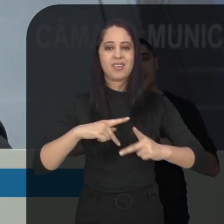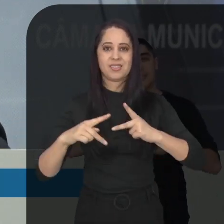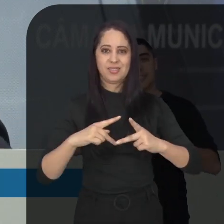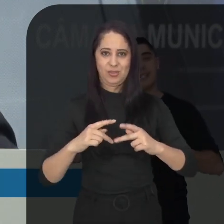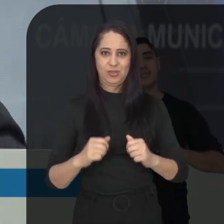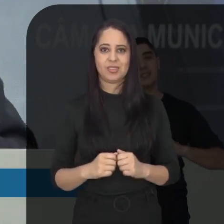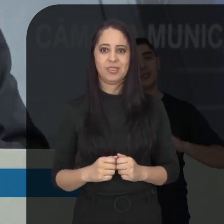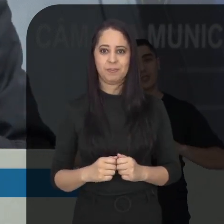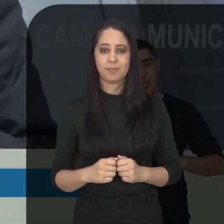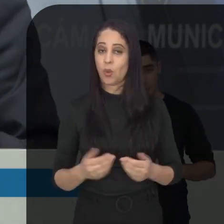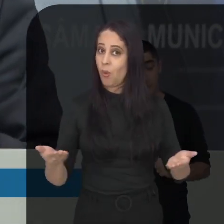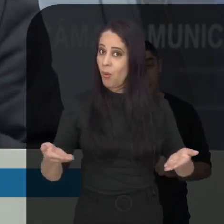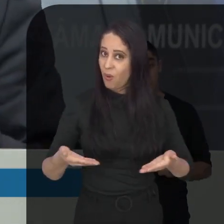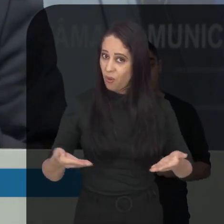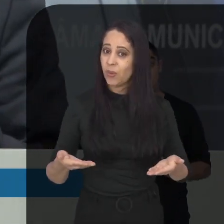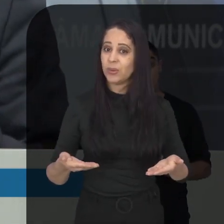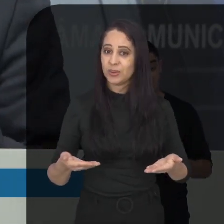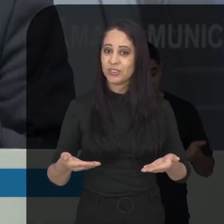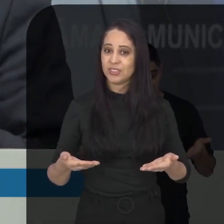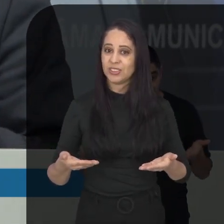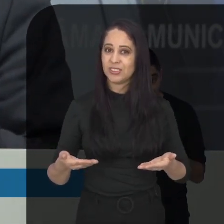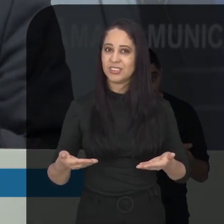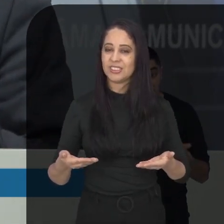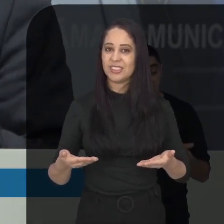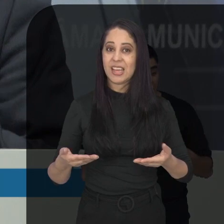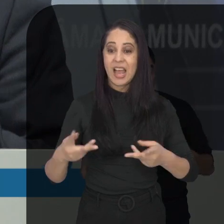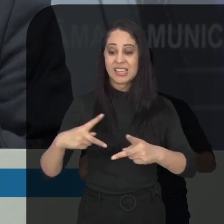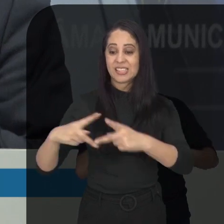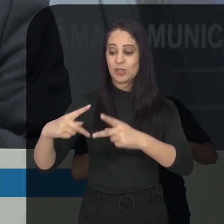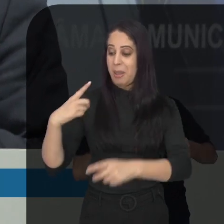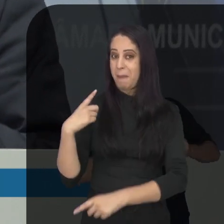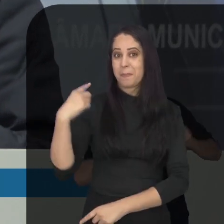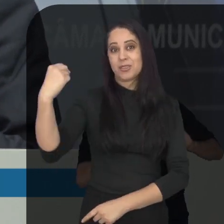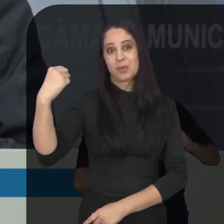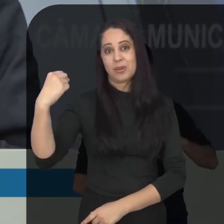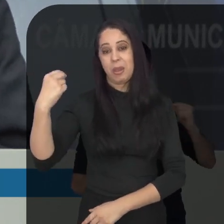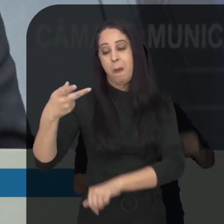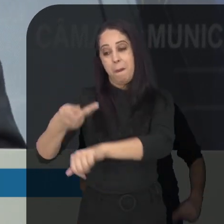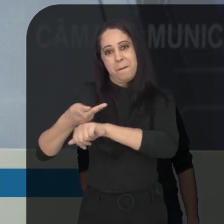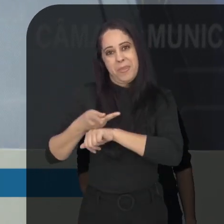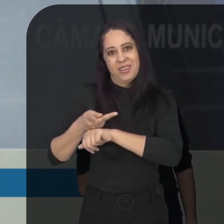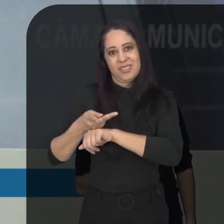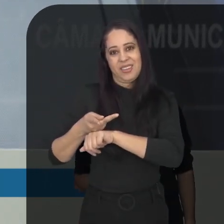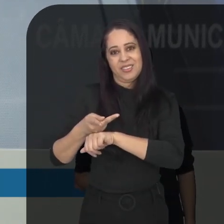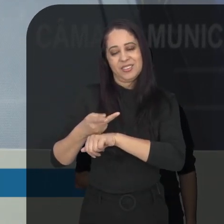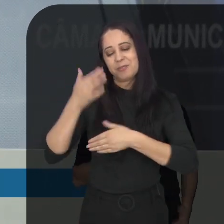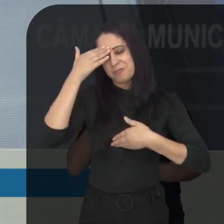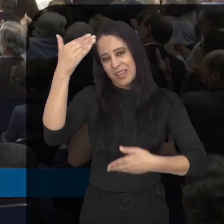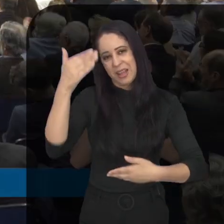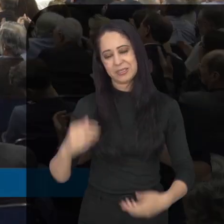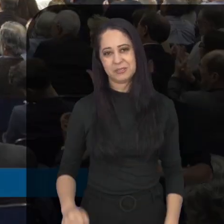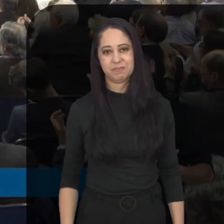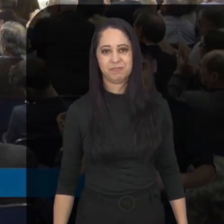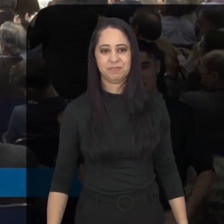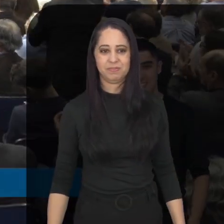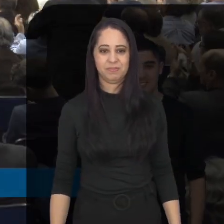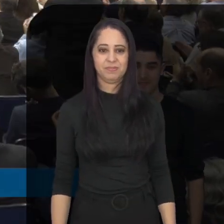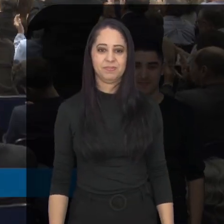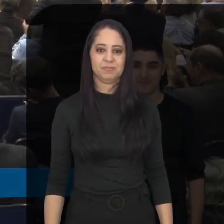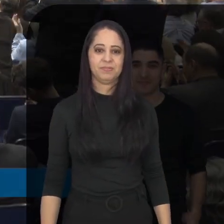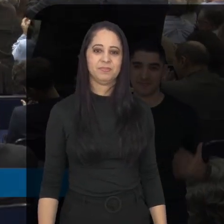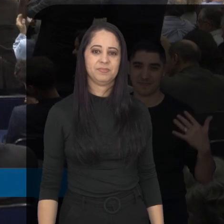e na Itália e foi vice-presidente executivo de finanças na Embraer. Emocionado, ele disse estar feliz